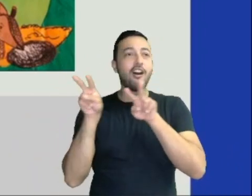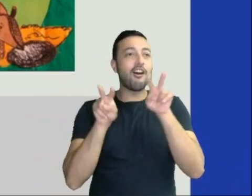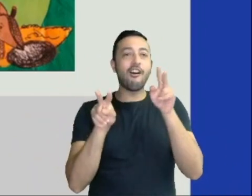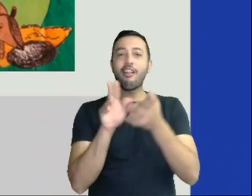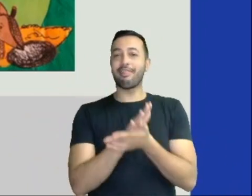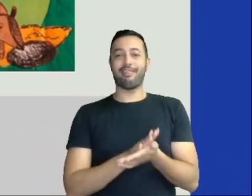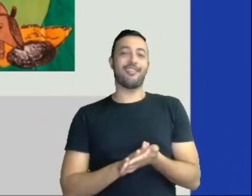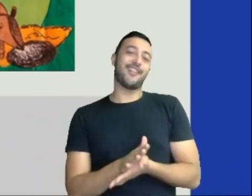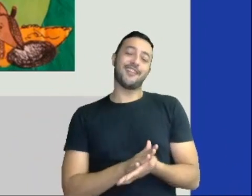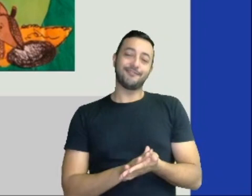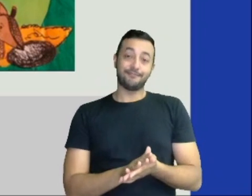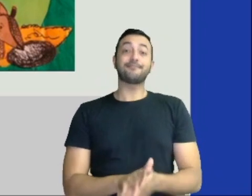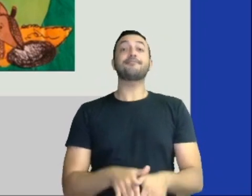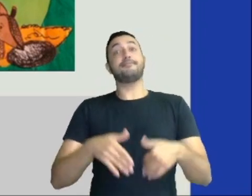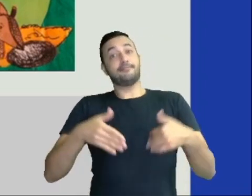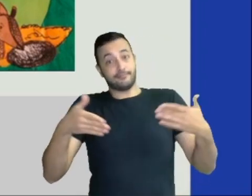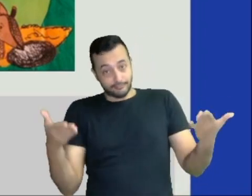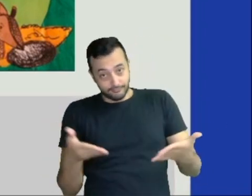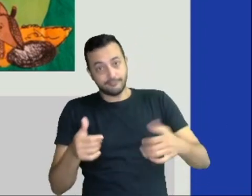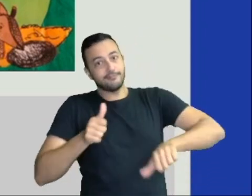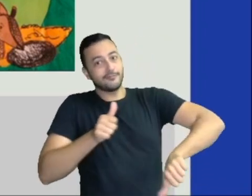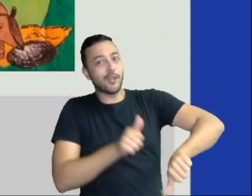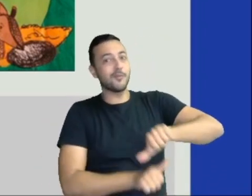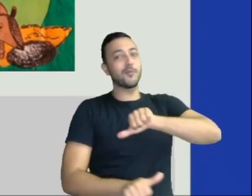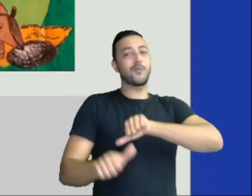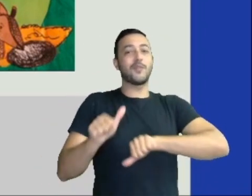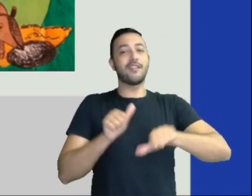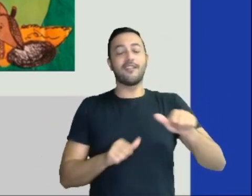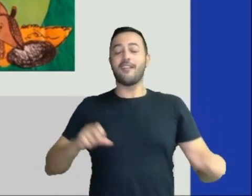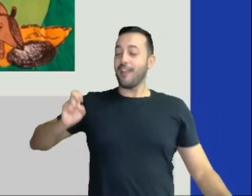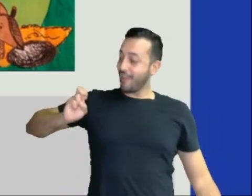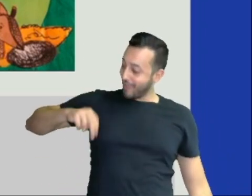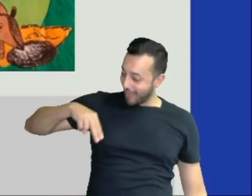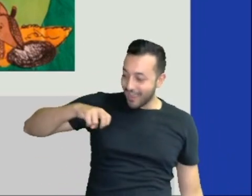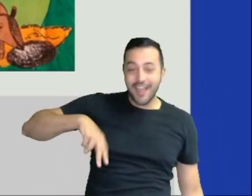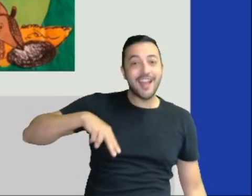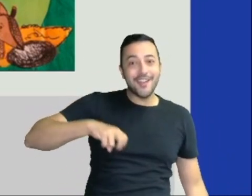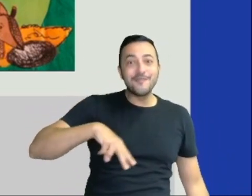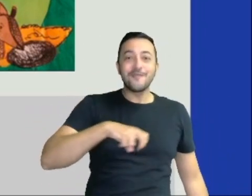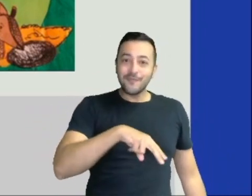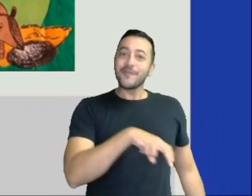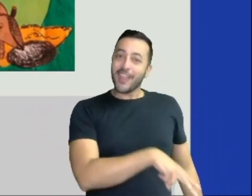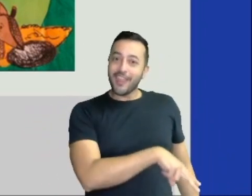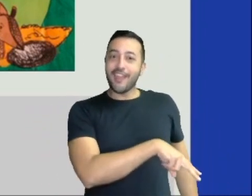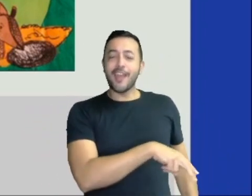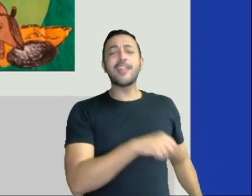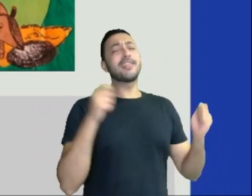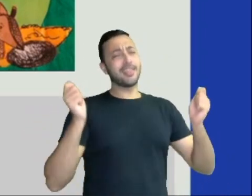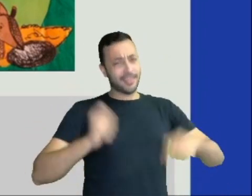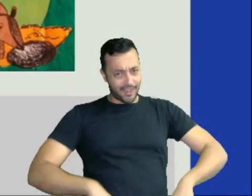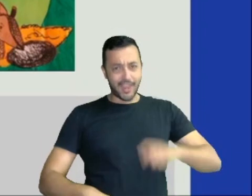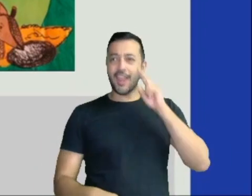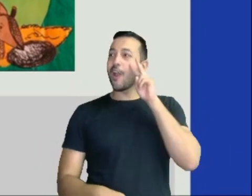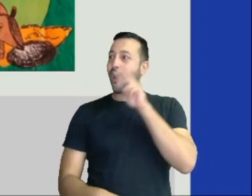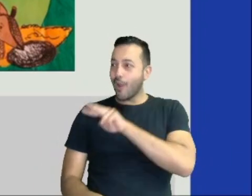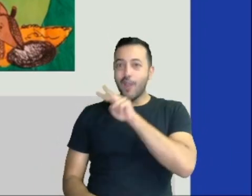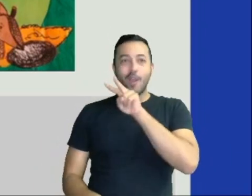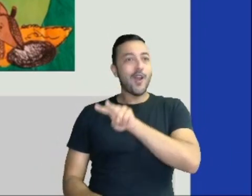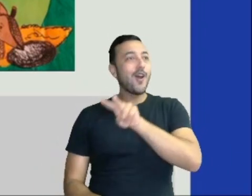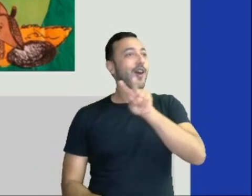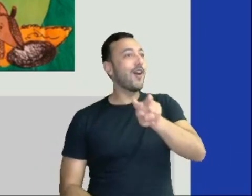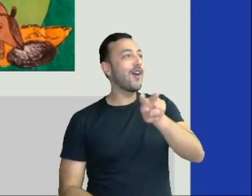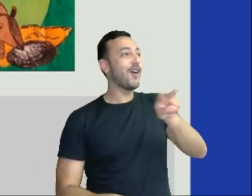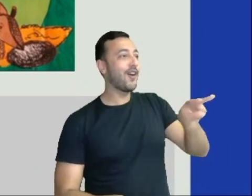à sua volta e dessa vez por ter ido até ele pode observar por exemplo